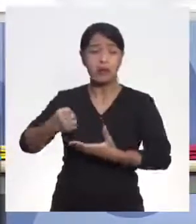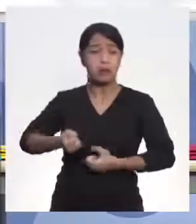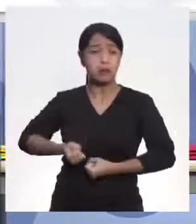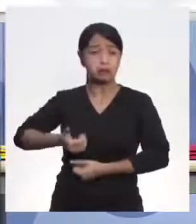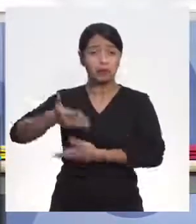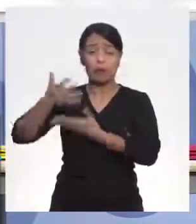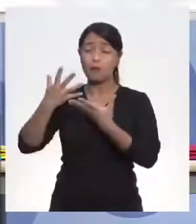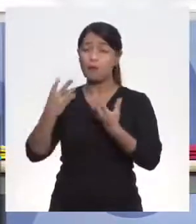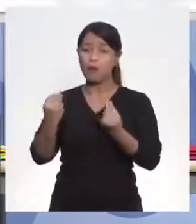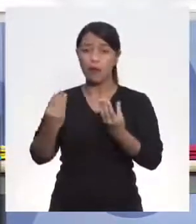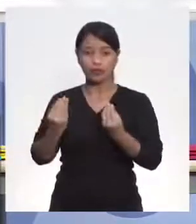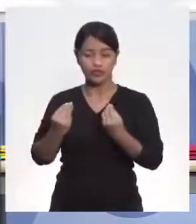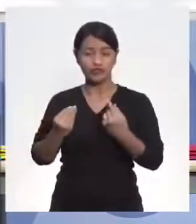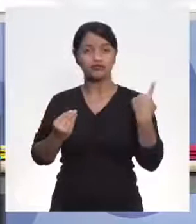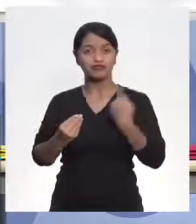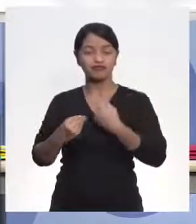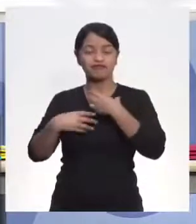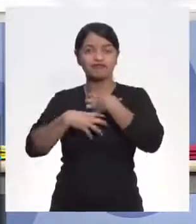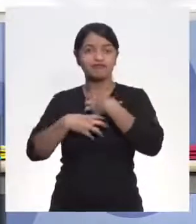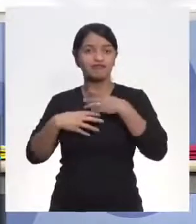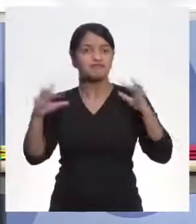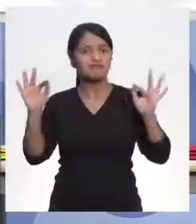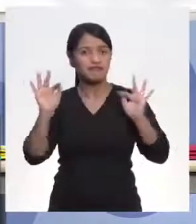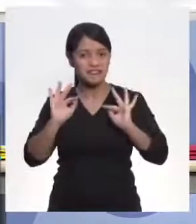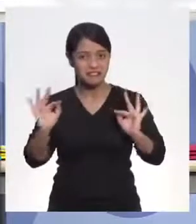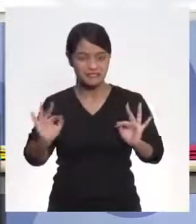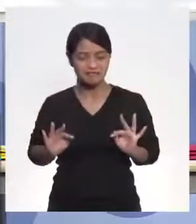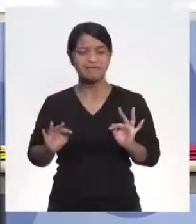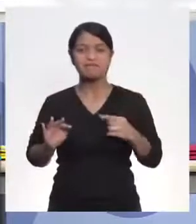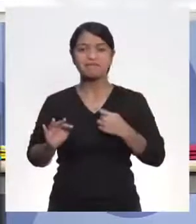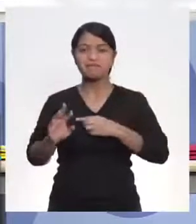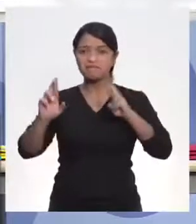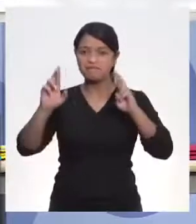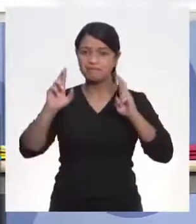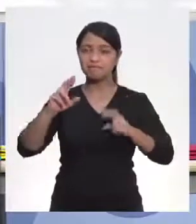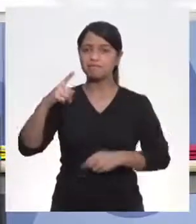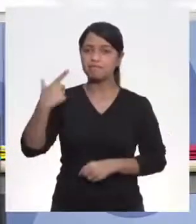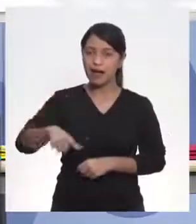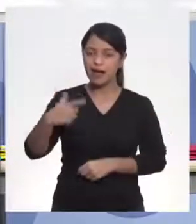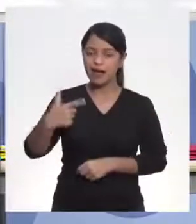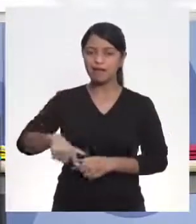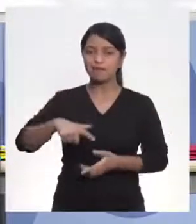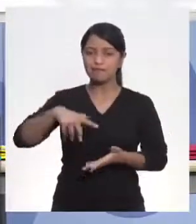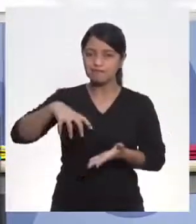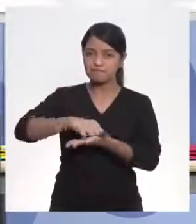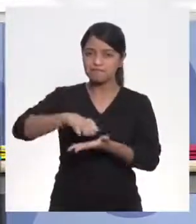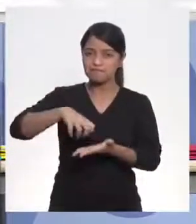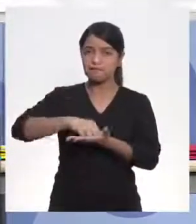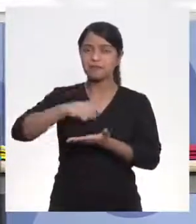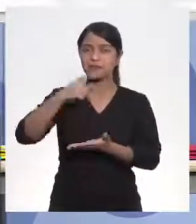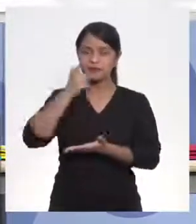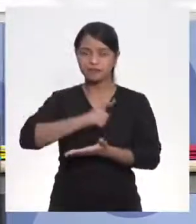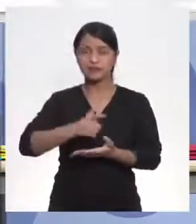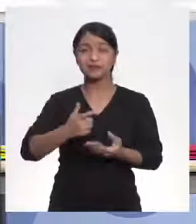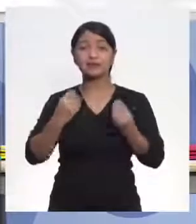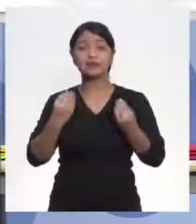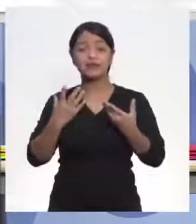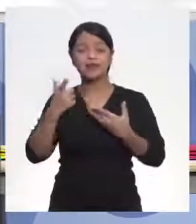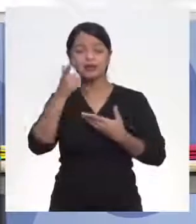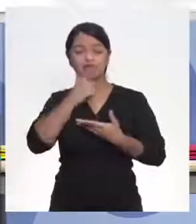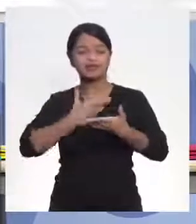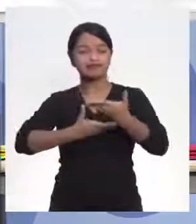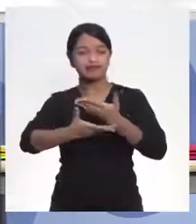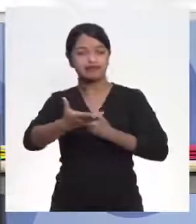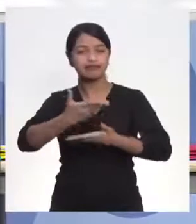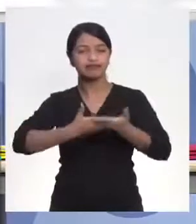E a gente está muito feliz com isso e esperando ainda mais inscrições para a gente poder ter essa aproximação e essa,